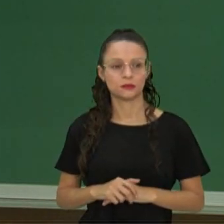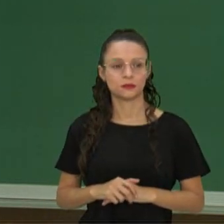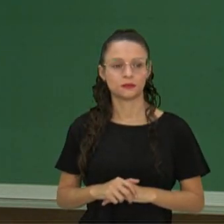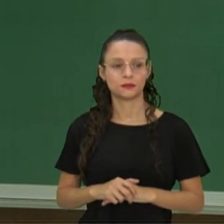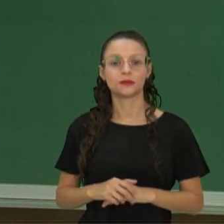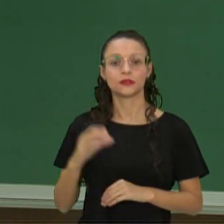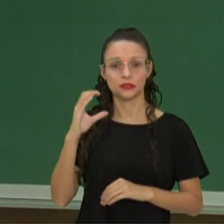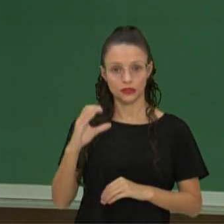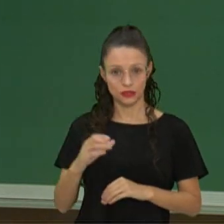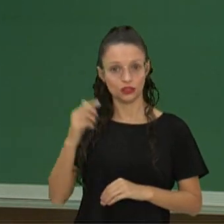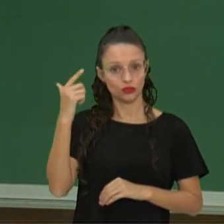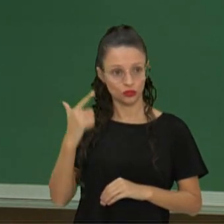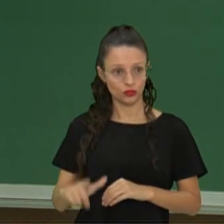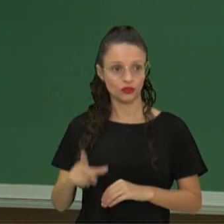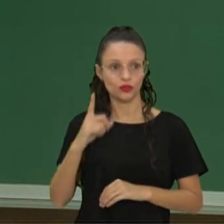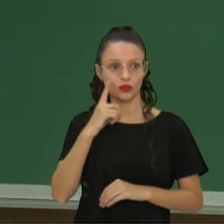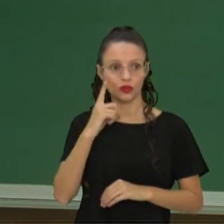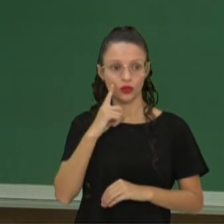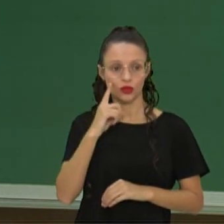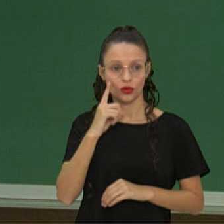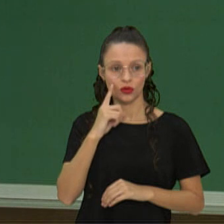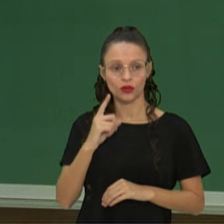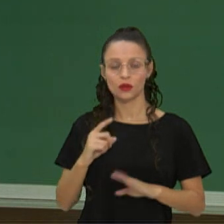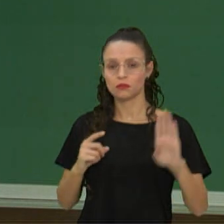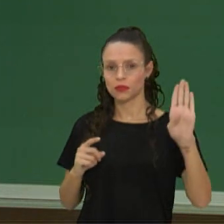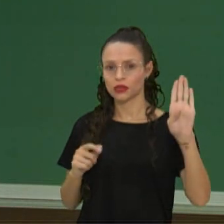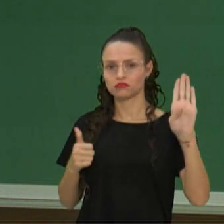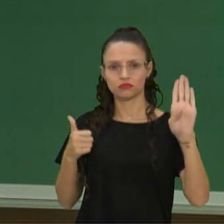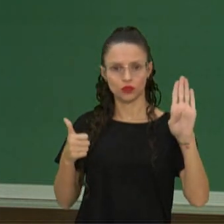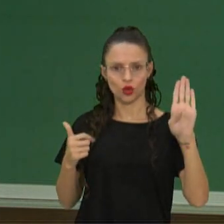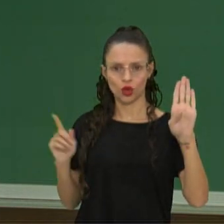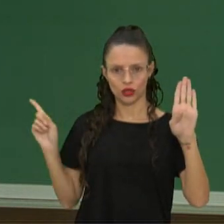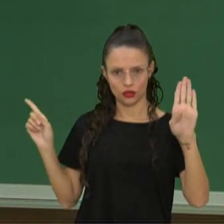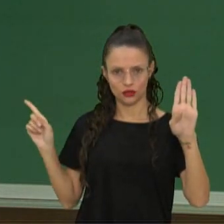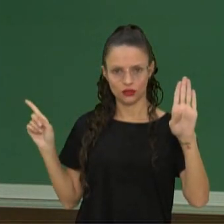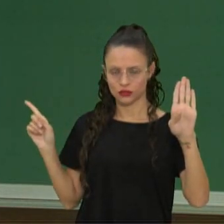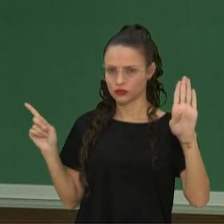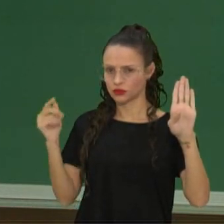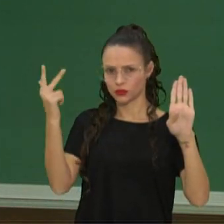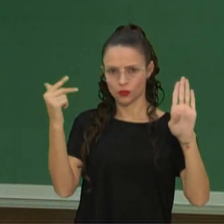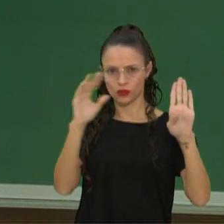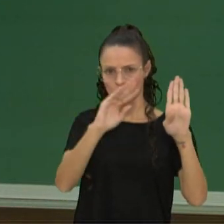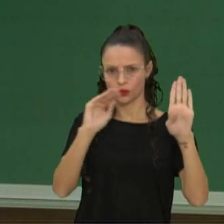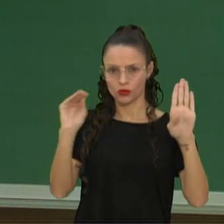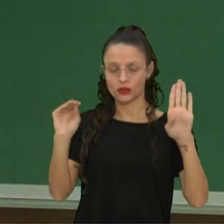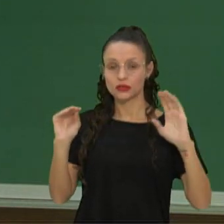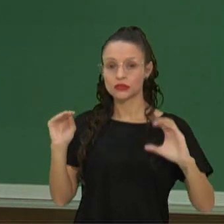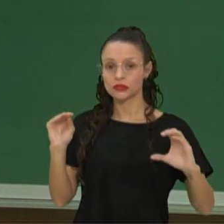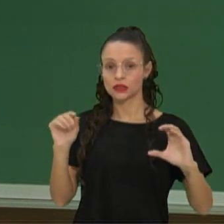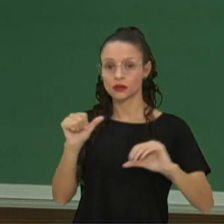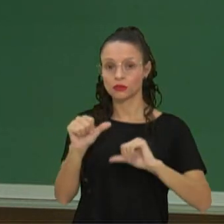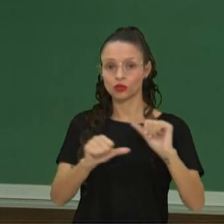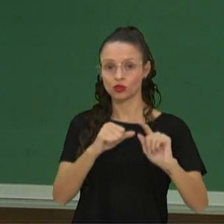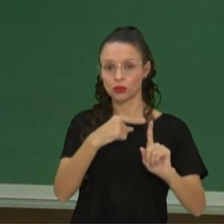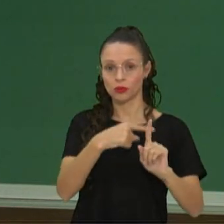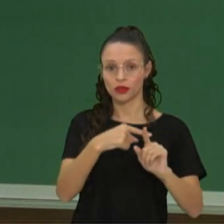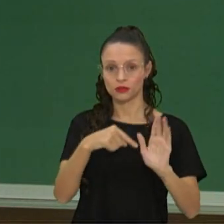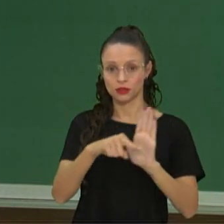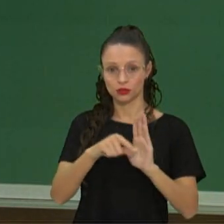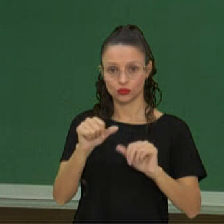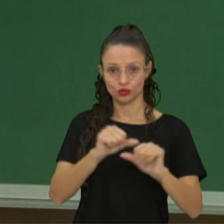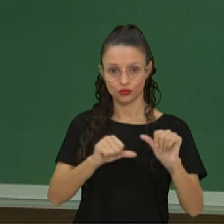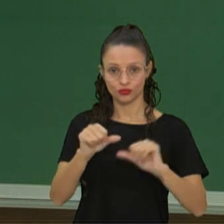Na letra C, de novo, ó, o polinômio B tá ok, né? Repete igualzinho. O polinômio C eu troquei os sinais, tá